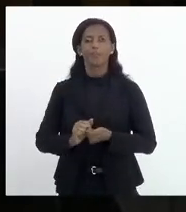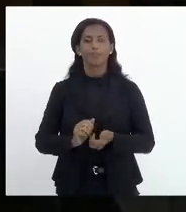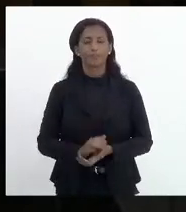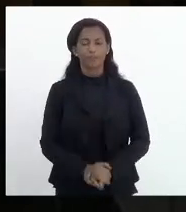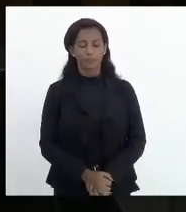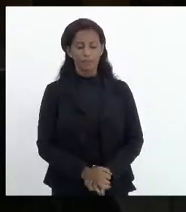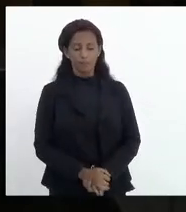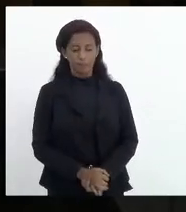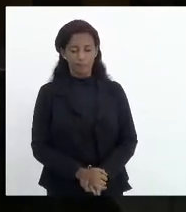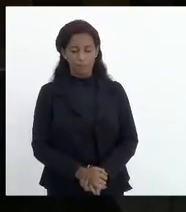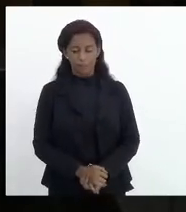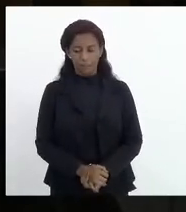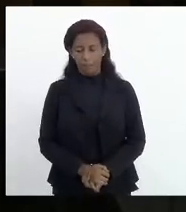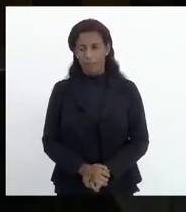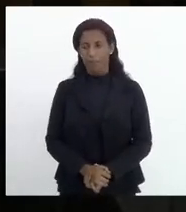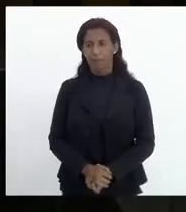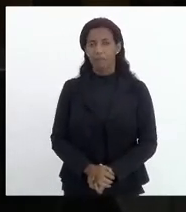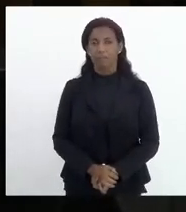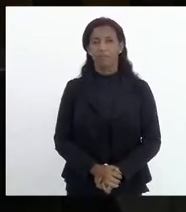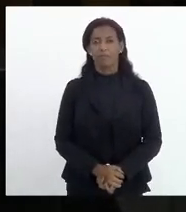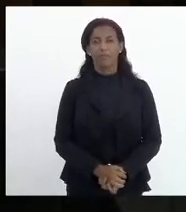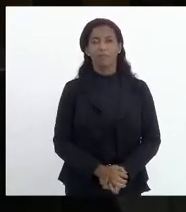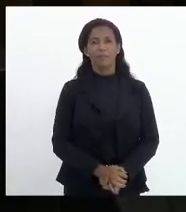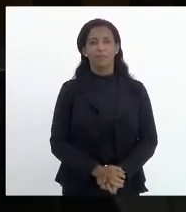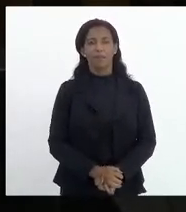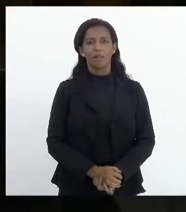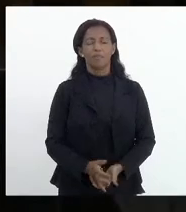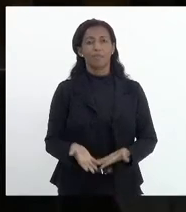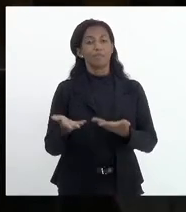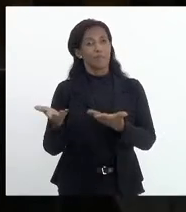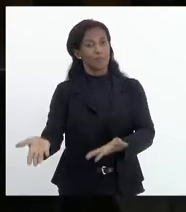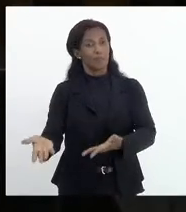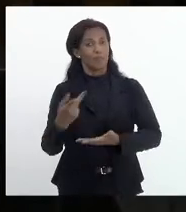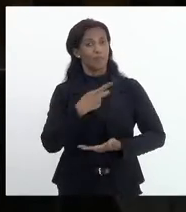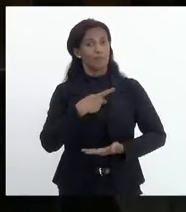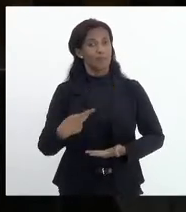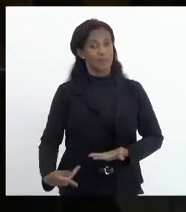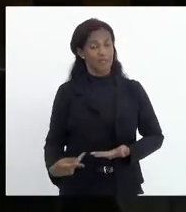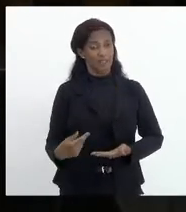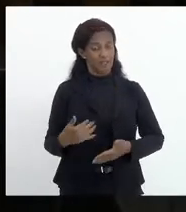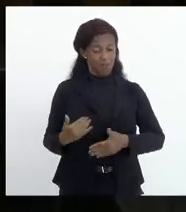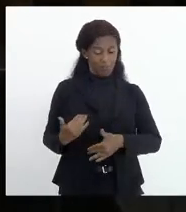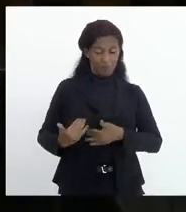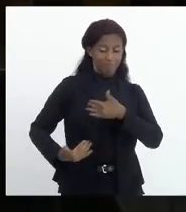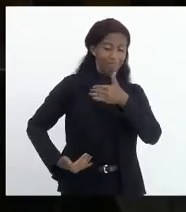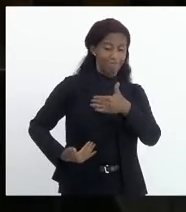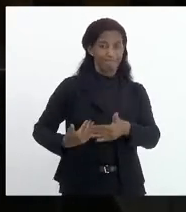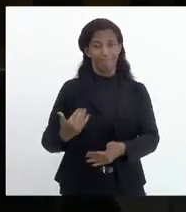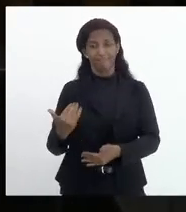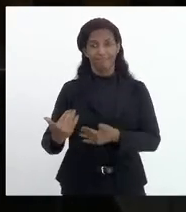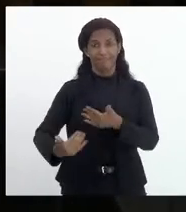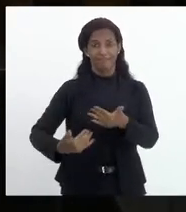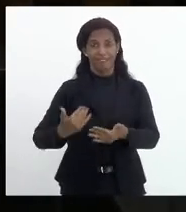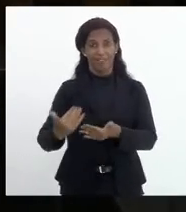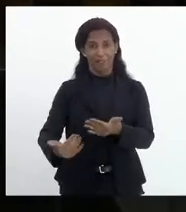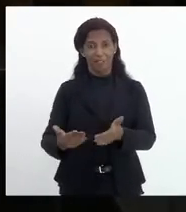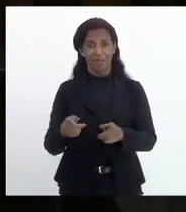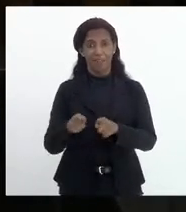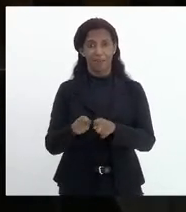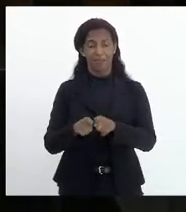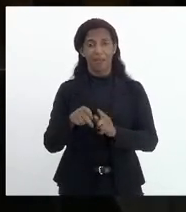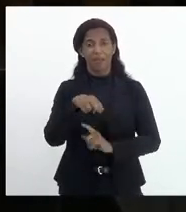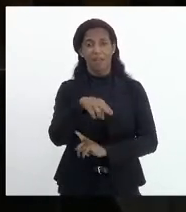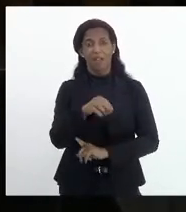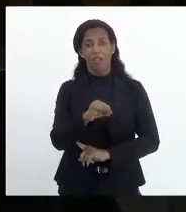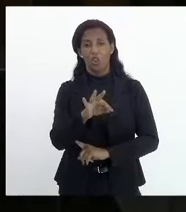a senhora presidente Ah e por aí vai a nota do presidente Nacional